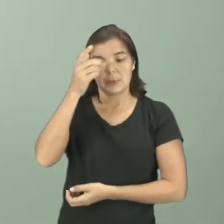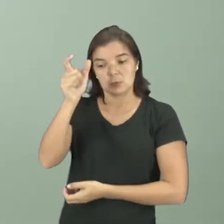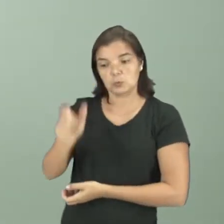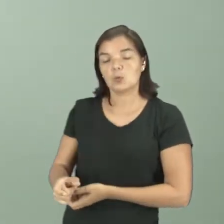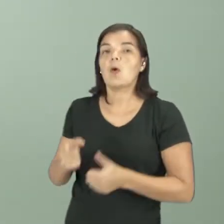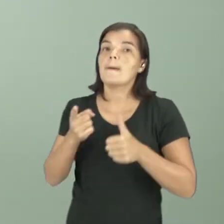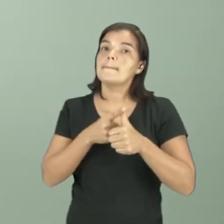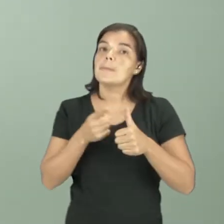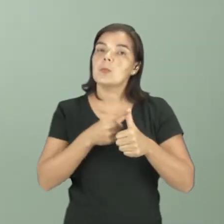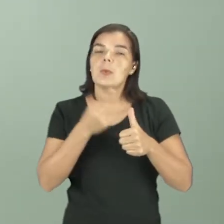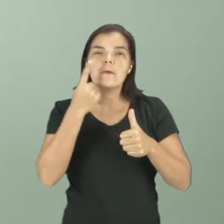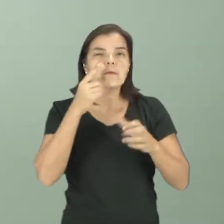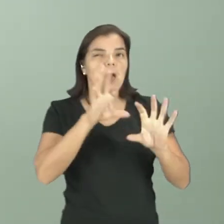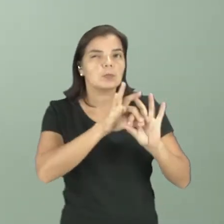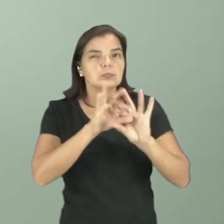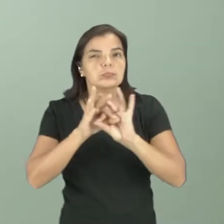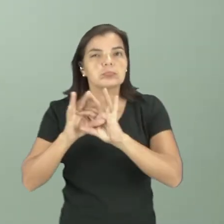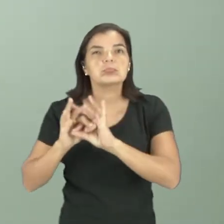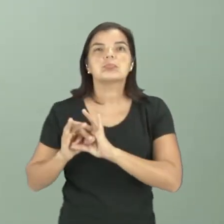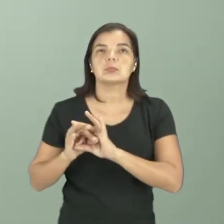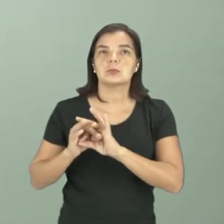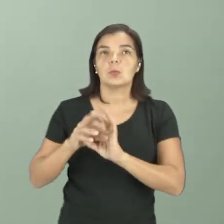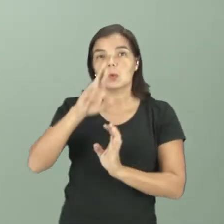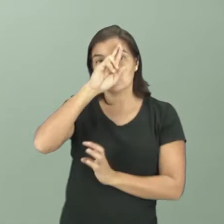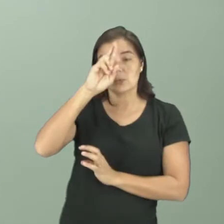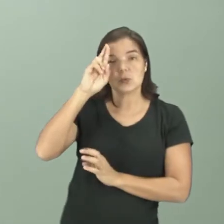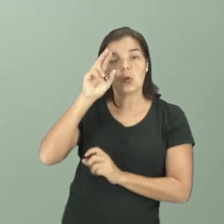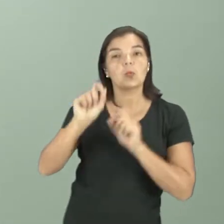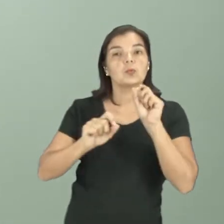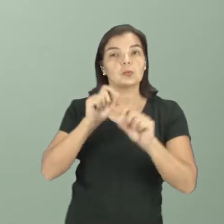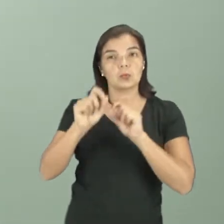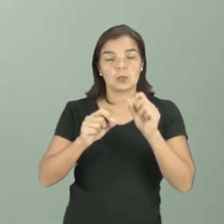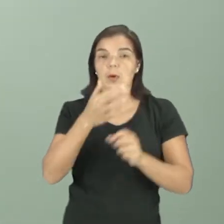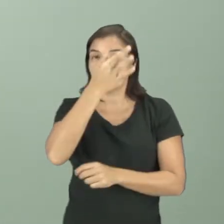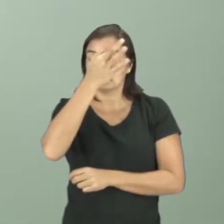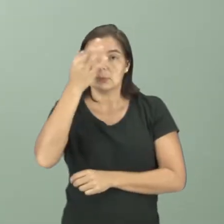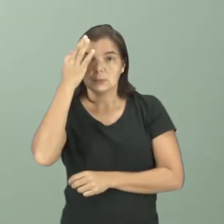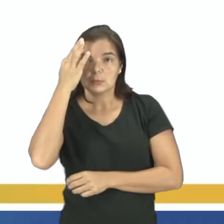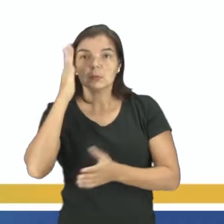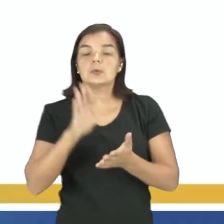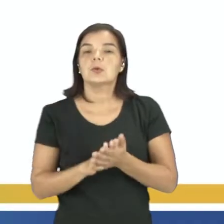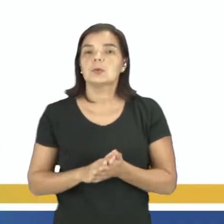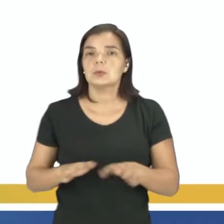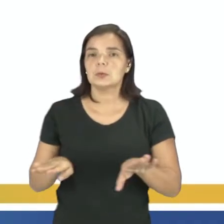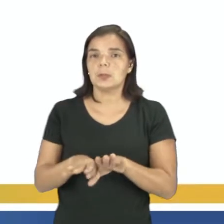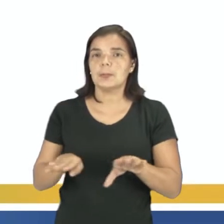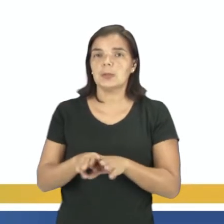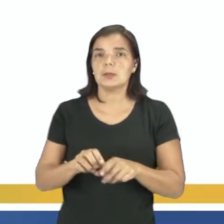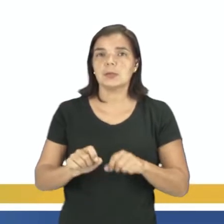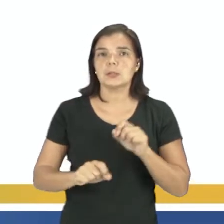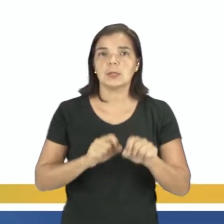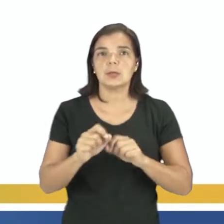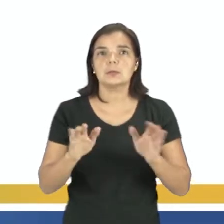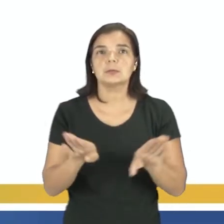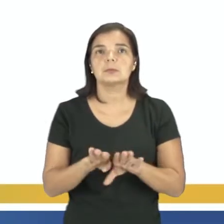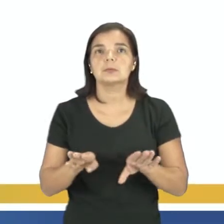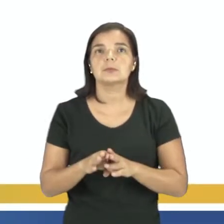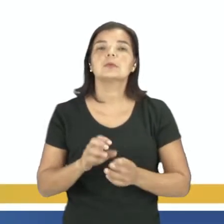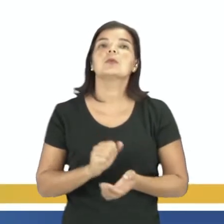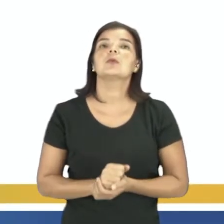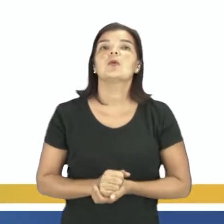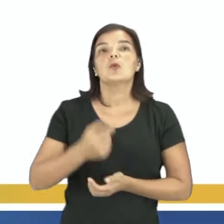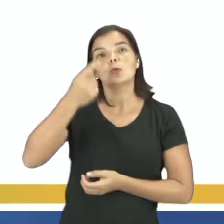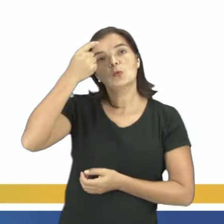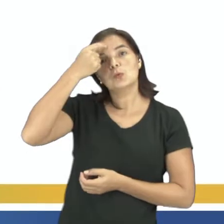Mas primeiro vamos contextualizar historicamente essa filosofia contemporânea. Esse é Jean Paul Sartre, gente, um dos maiores